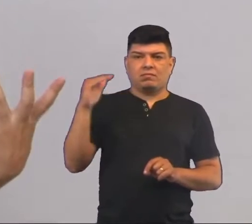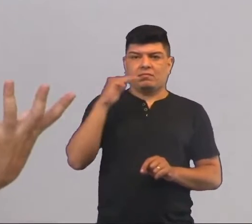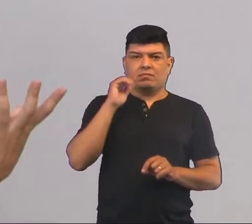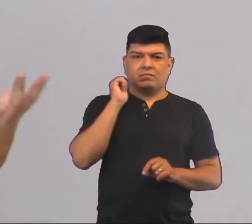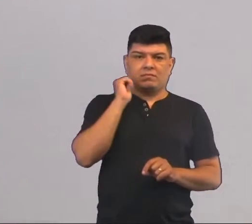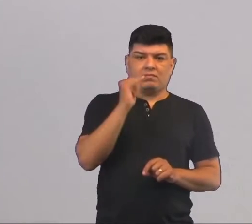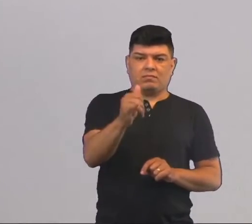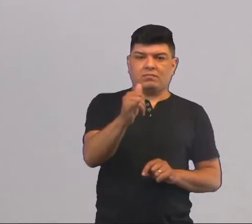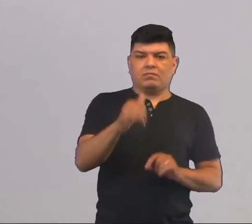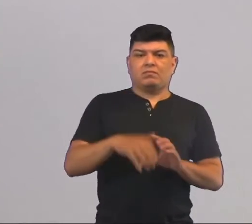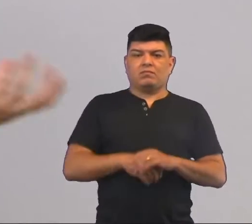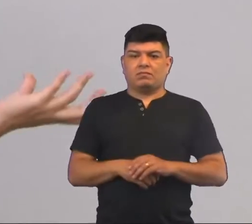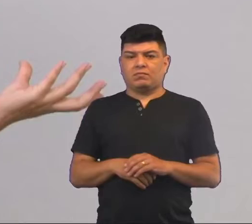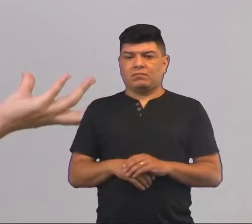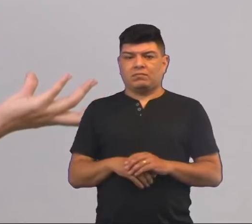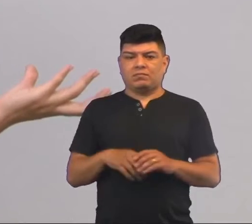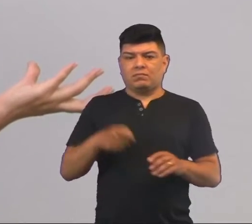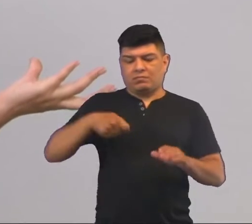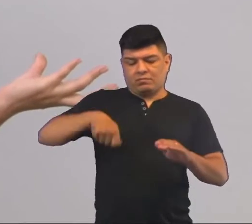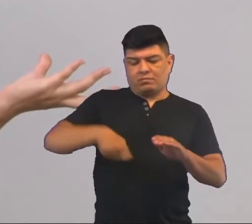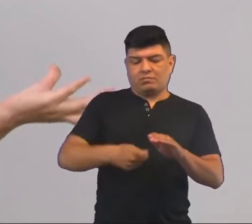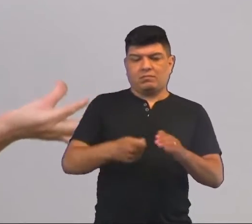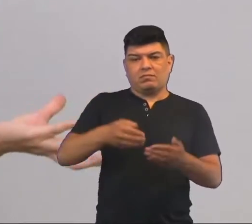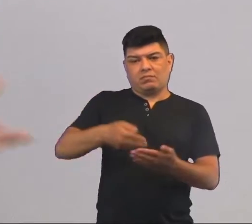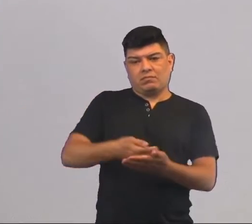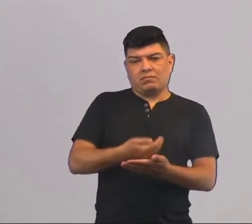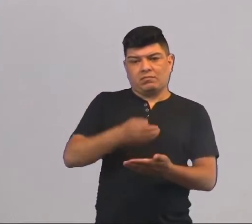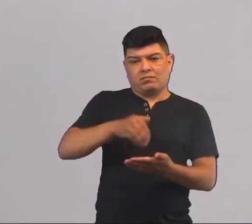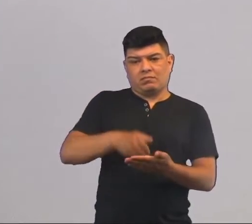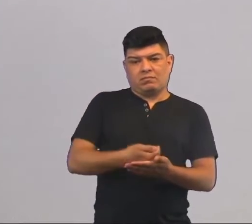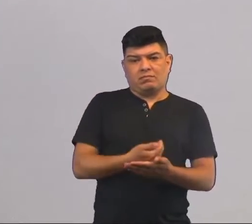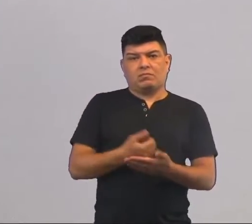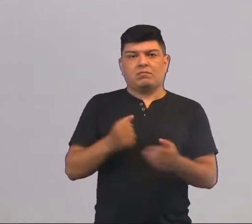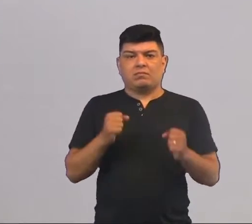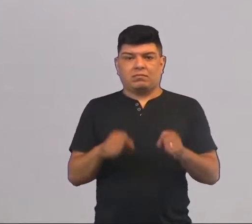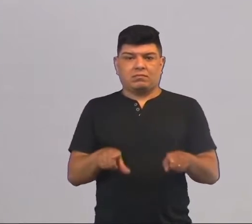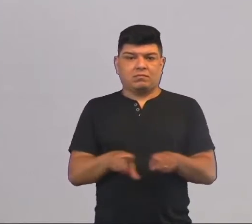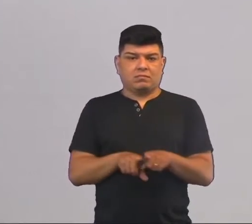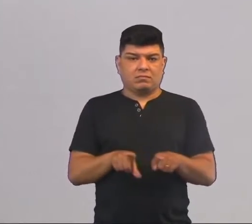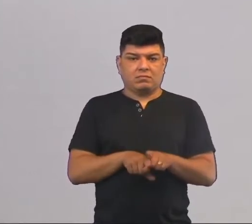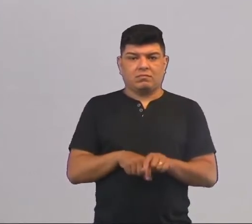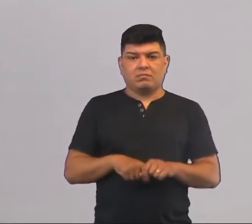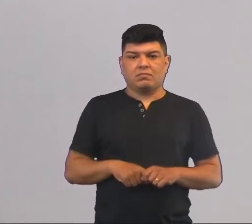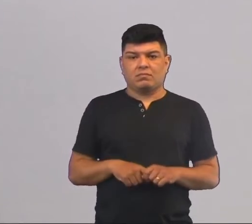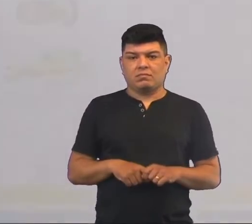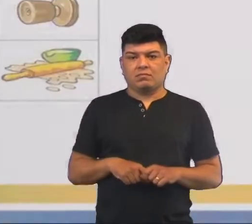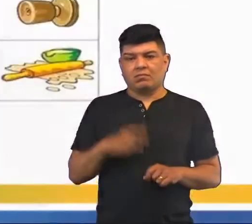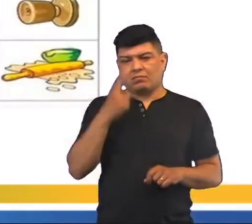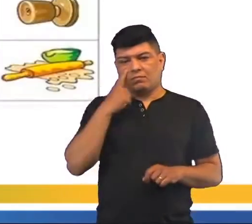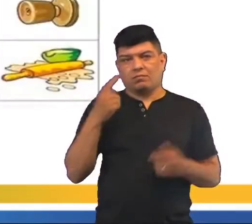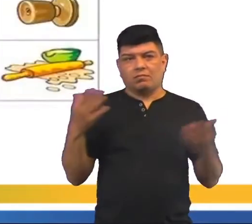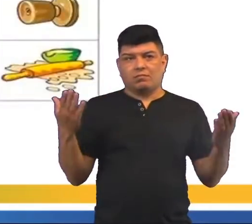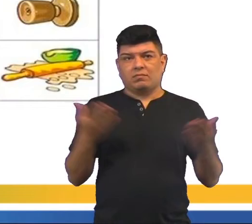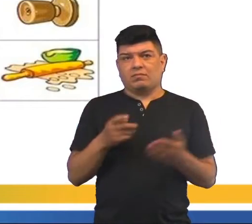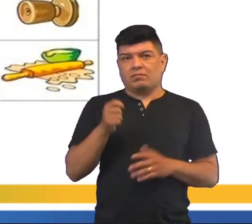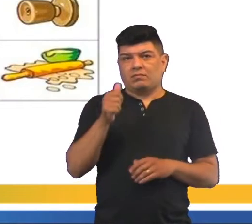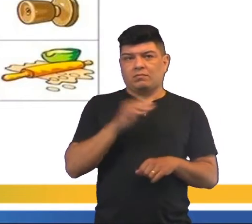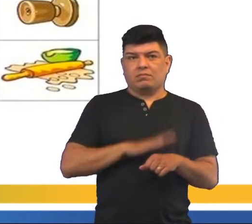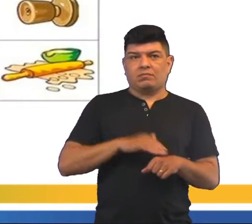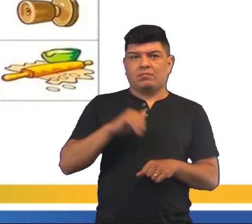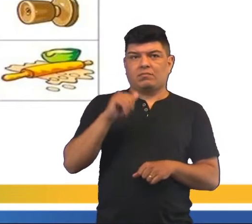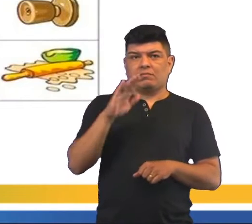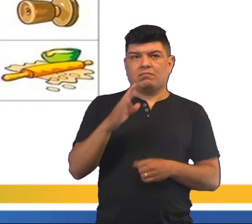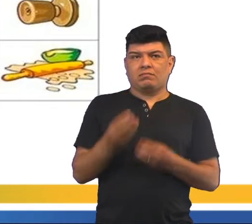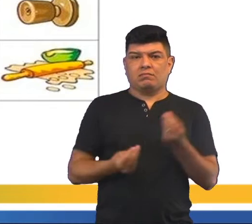como eu já falei para vocês até uma colher a gente pode estar com uma máquina simples Tá então vamos ver agora um pouquinho